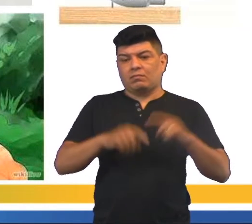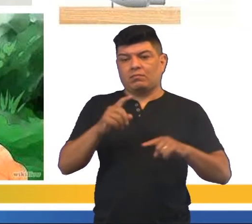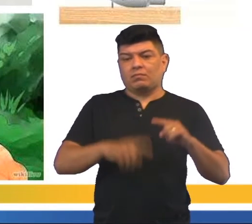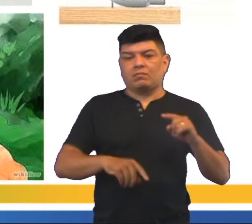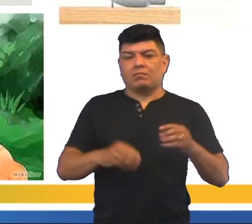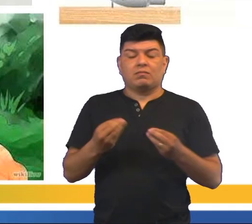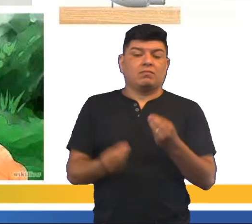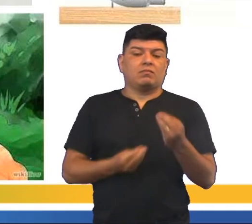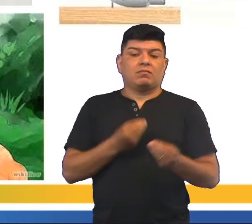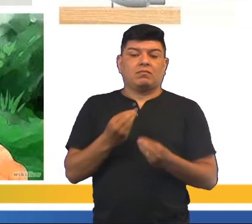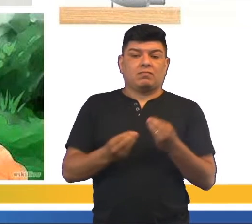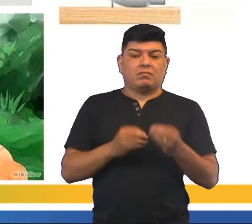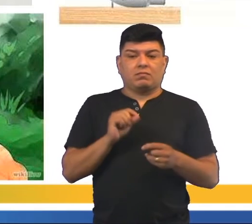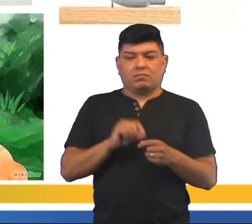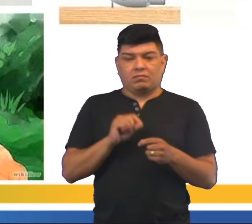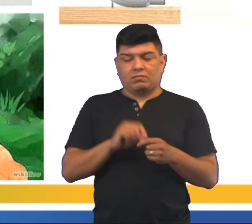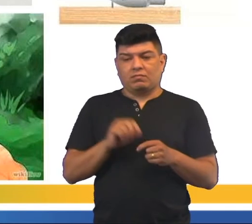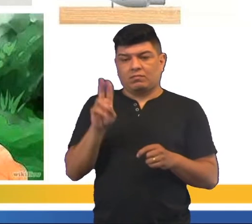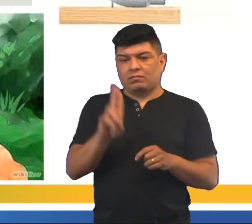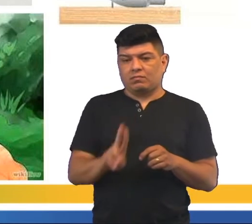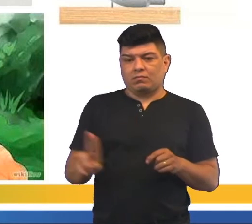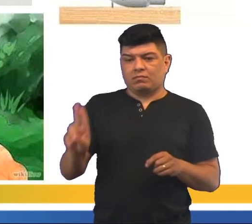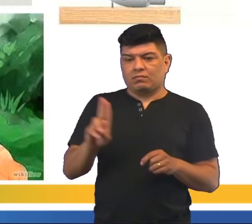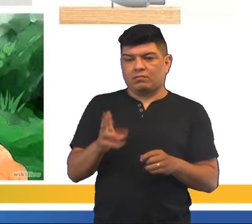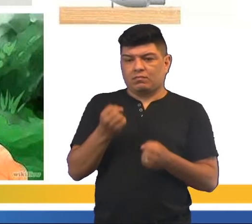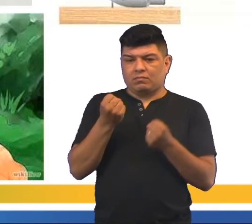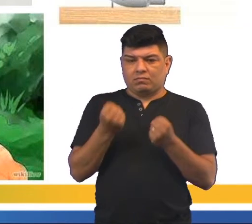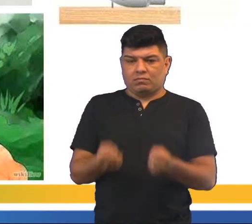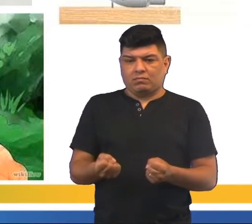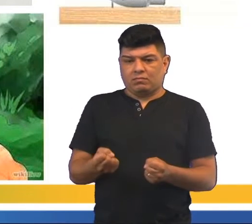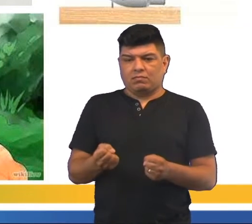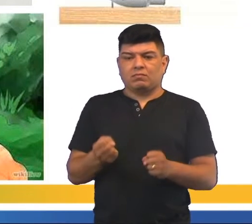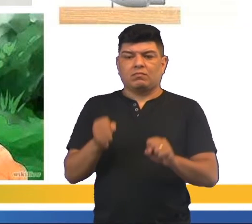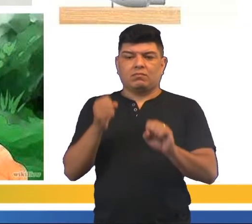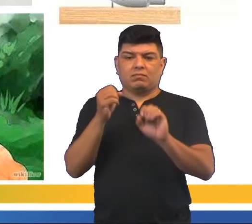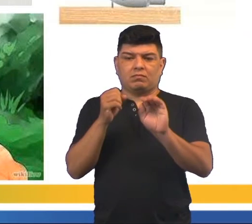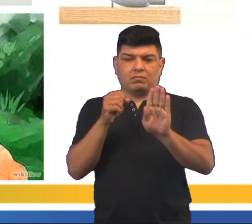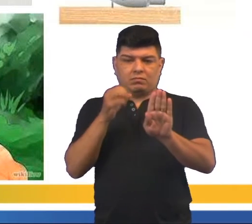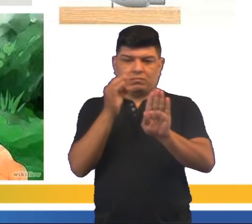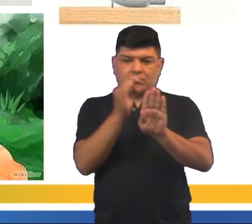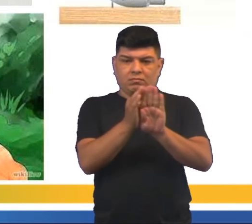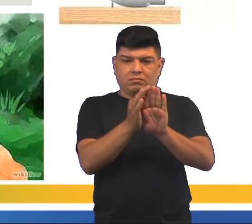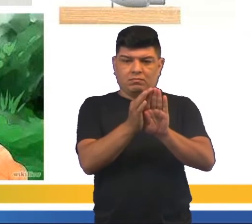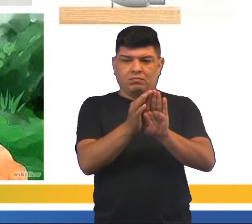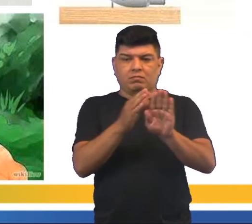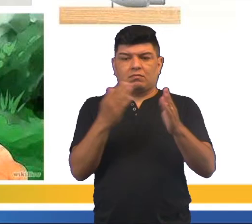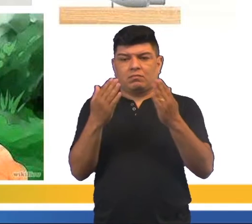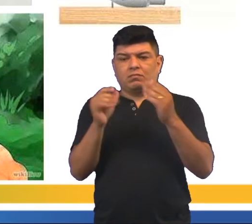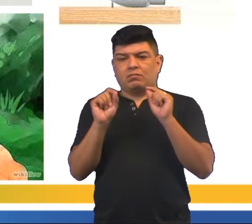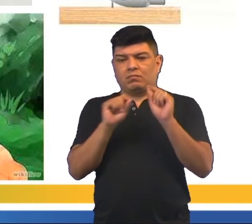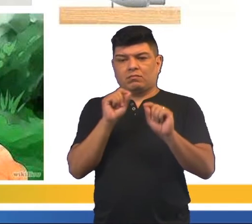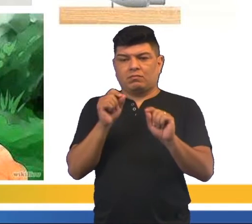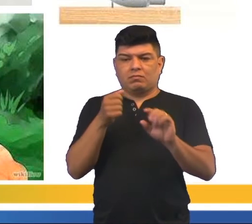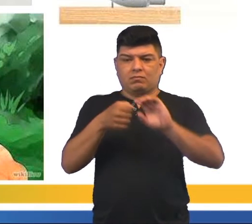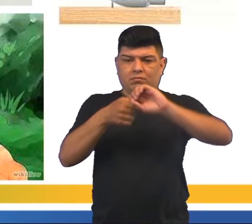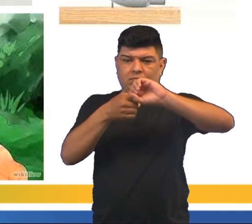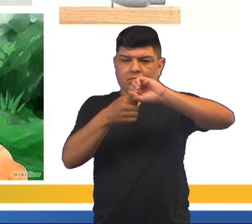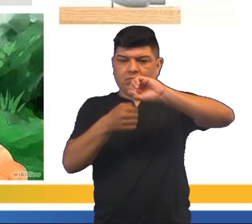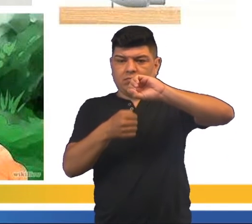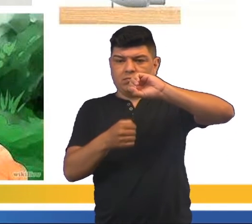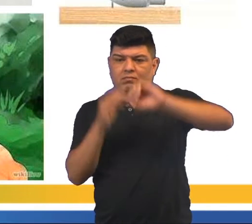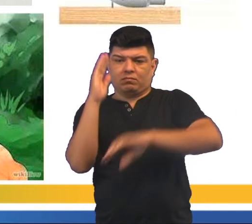materiais como é que a gente faz isso a gente utiliza o peso da cabeça do Martelo associado ao